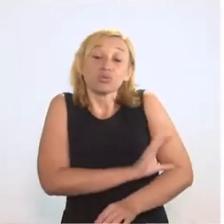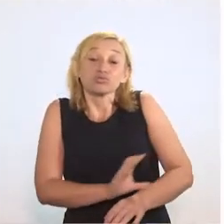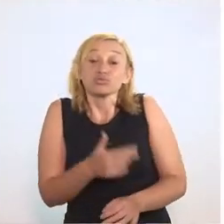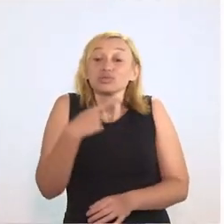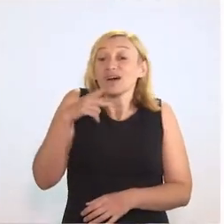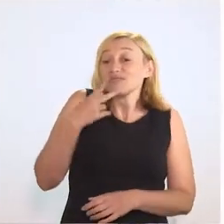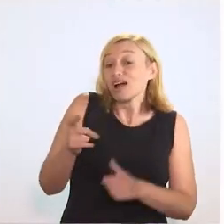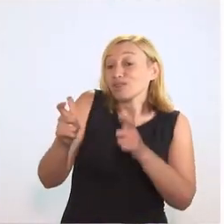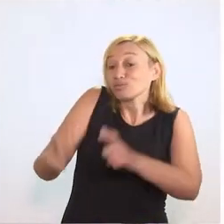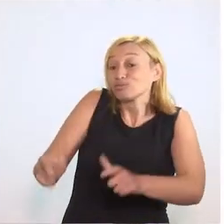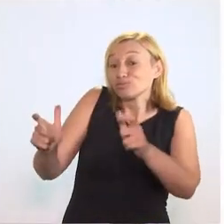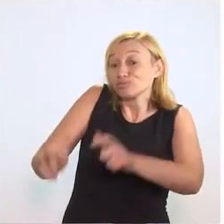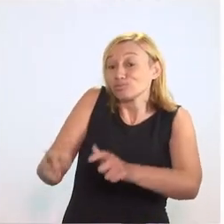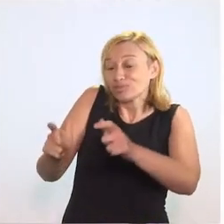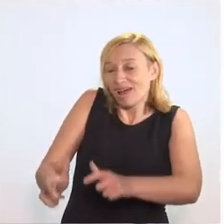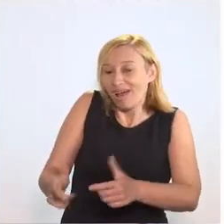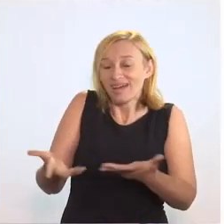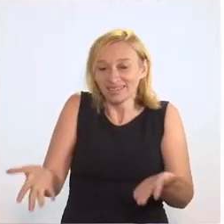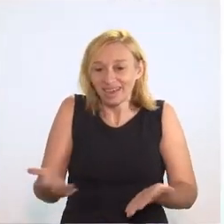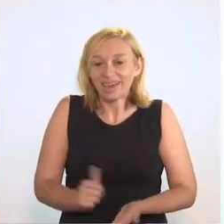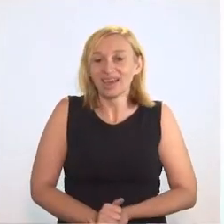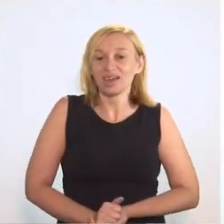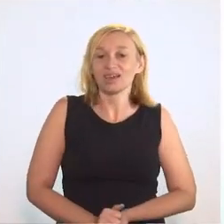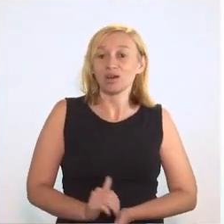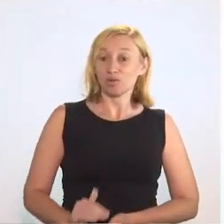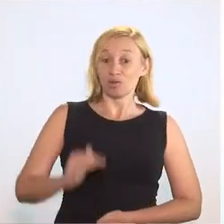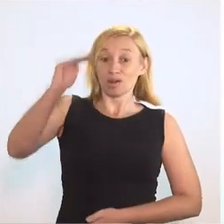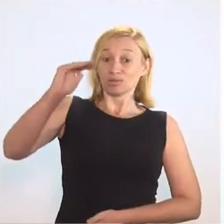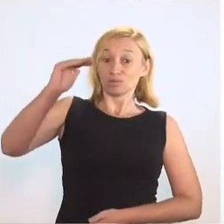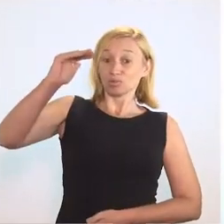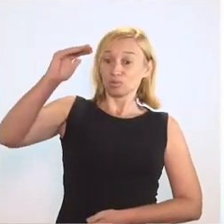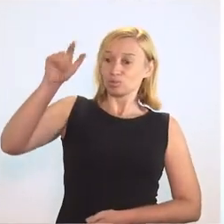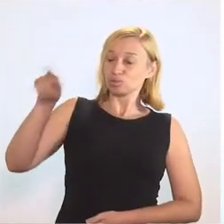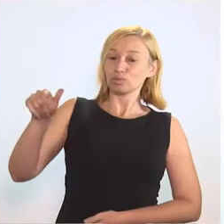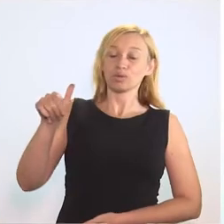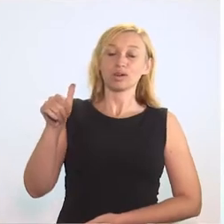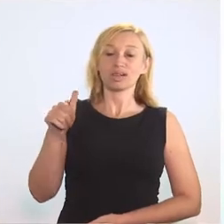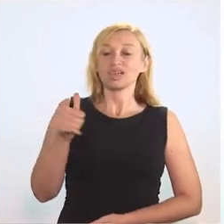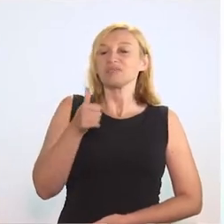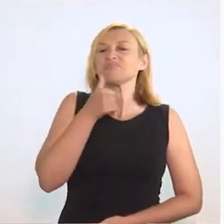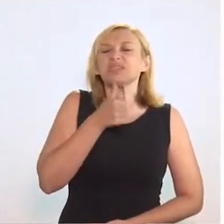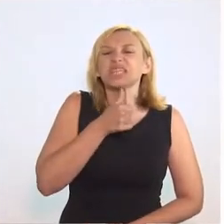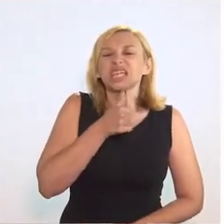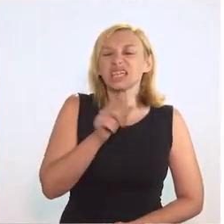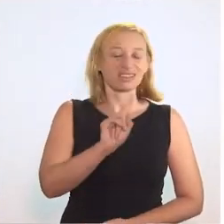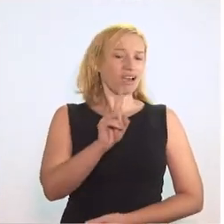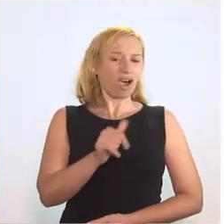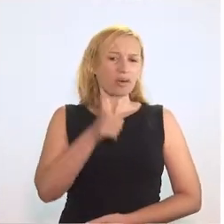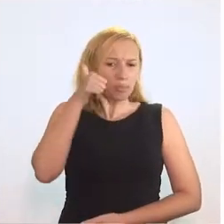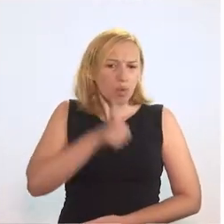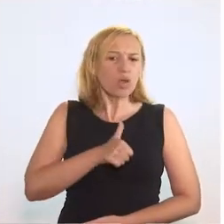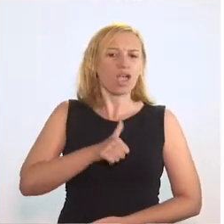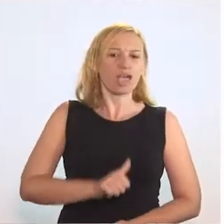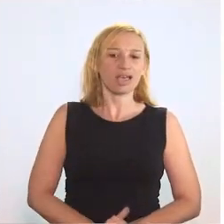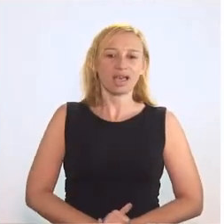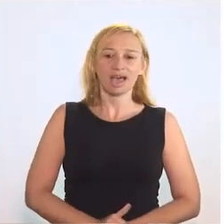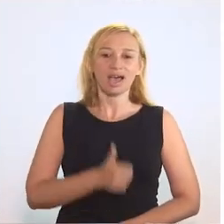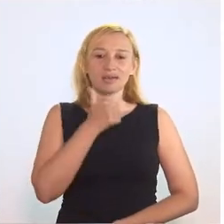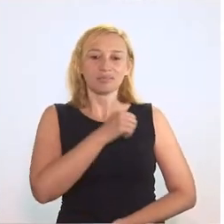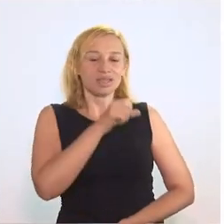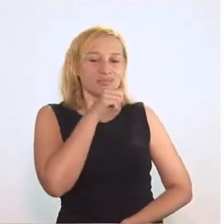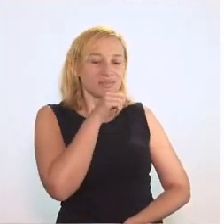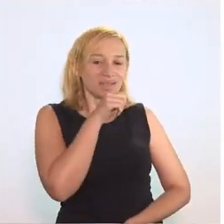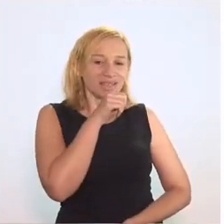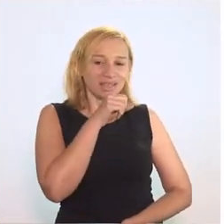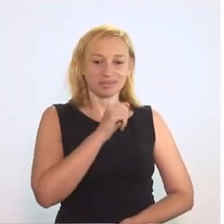de autoridade, do adulto? Que vocês tinham, e vocês aí se chamando de meninas. E eu lembro que minha